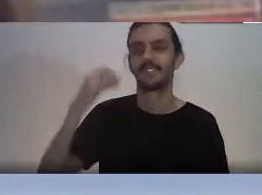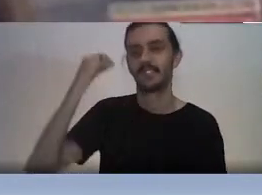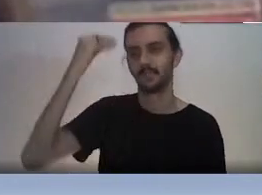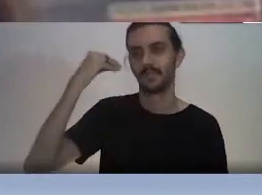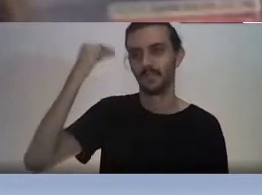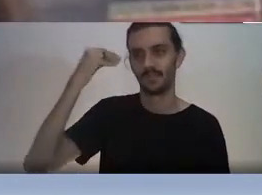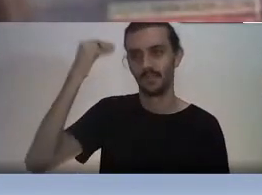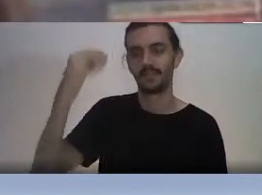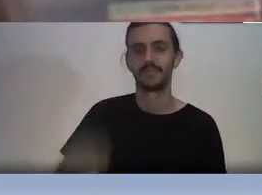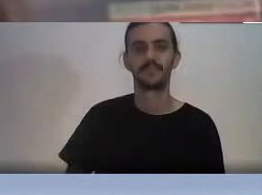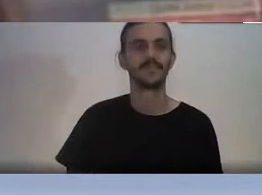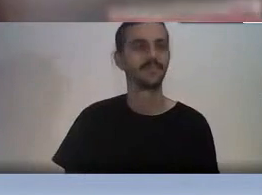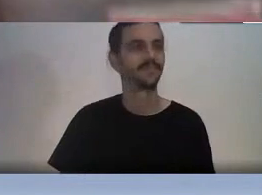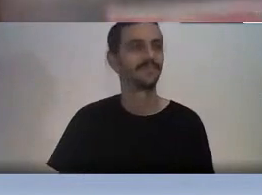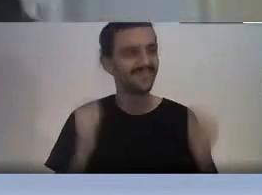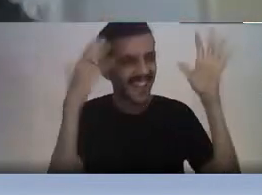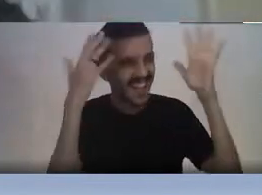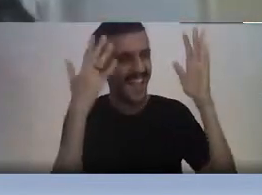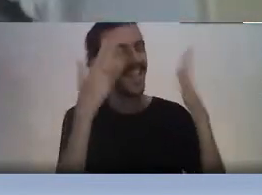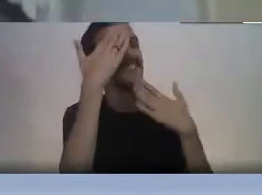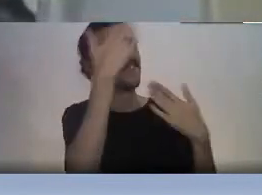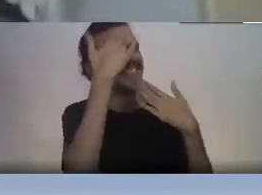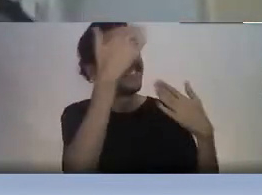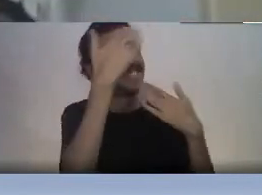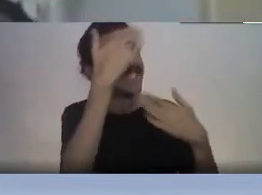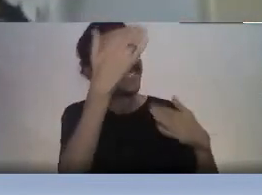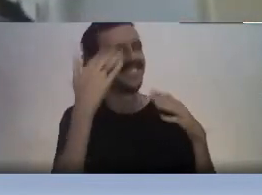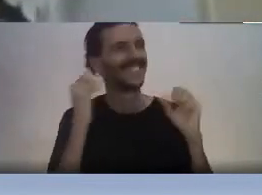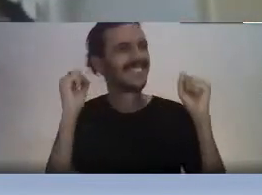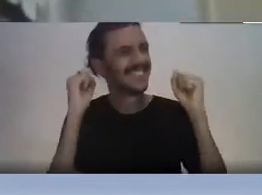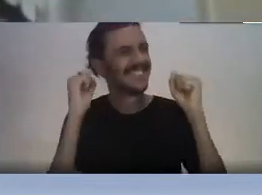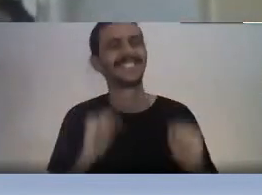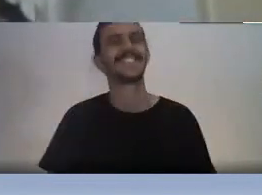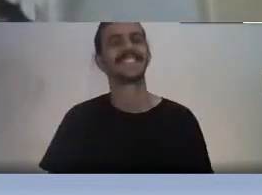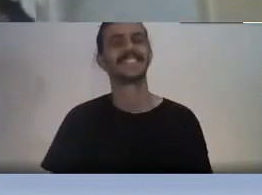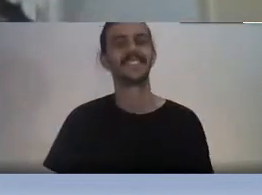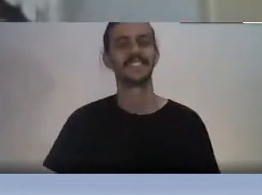psicóloga. Obrigado!